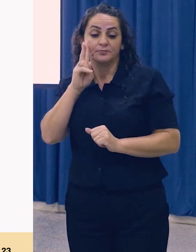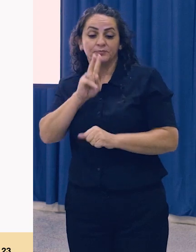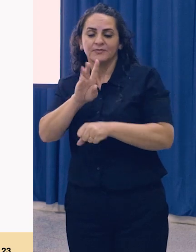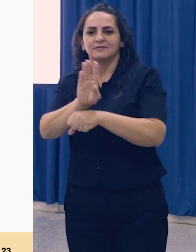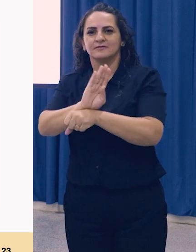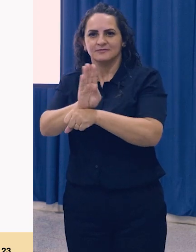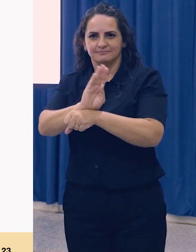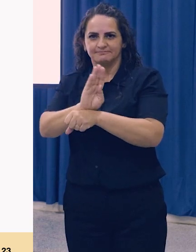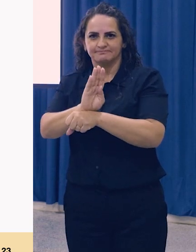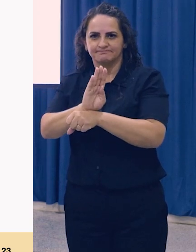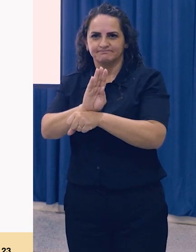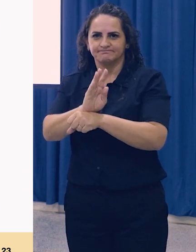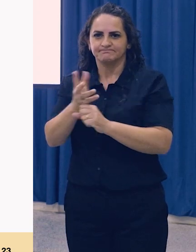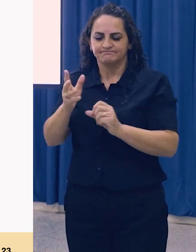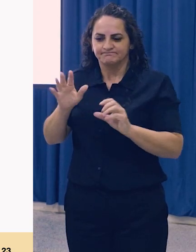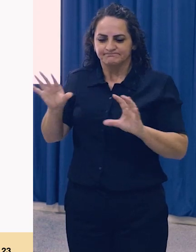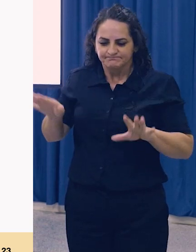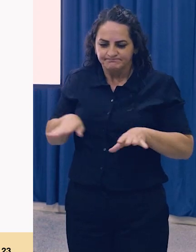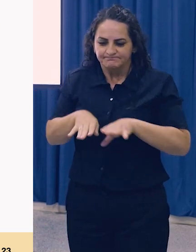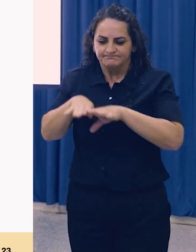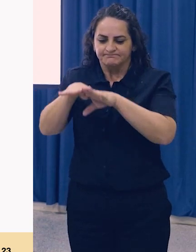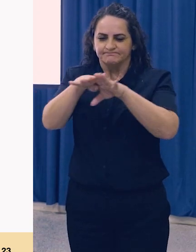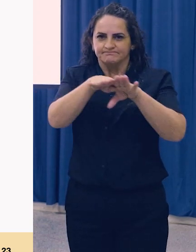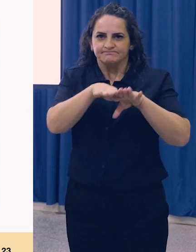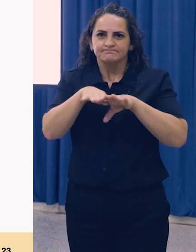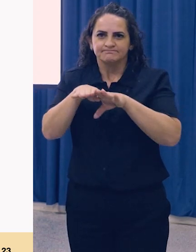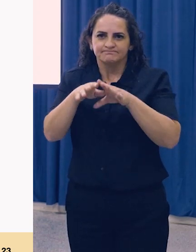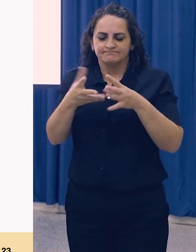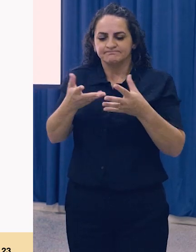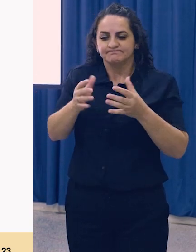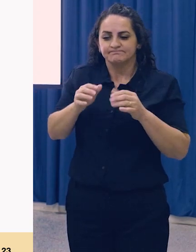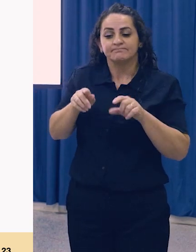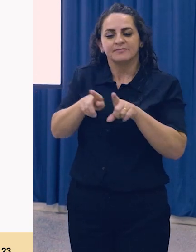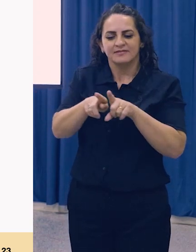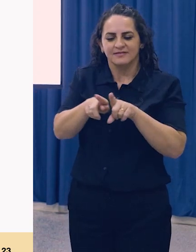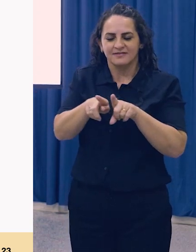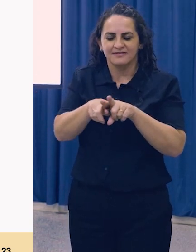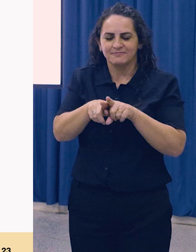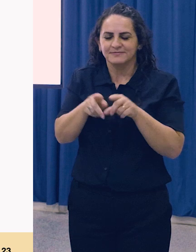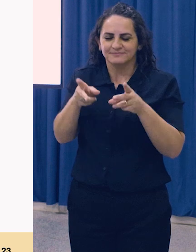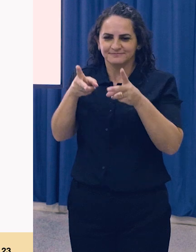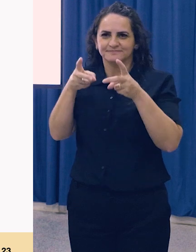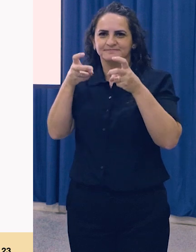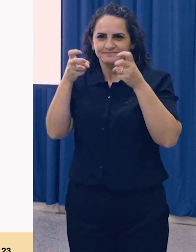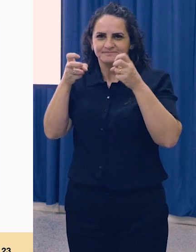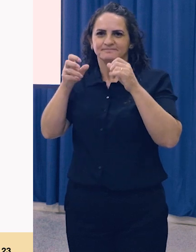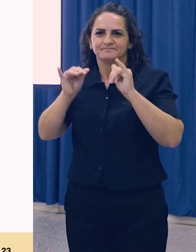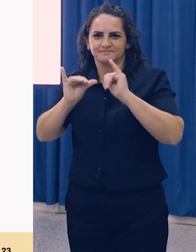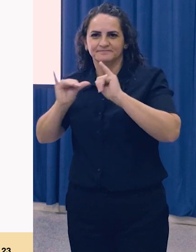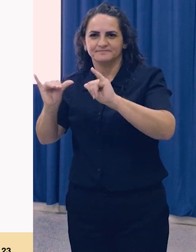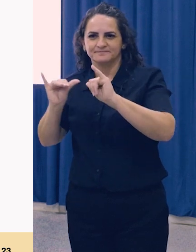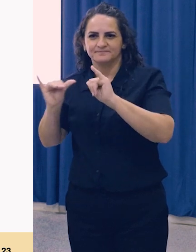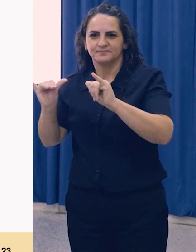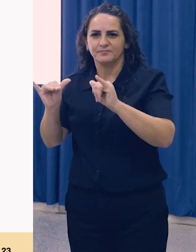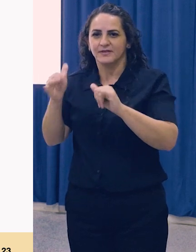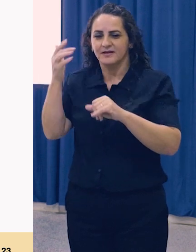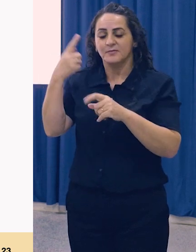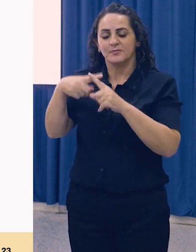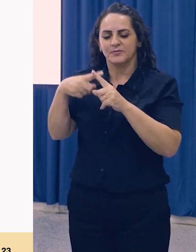traz essa humanização para divulgação, né? A gente vê realmente pessoas falando sobre o